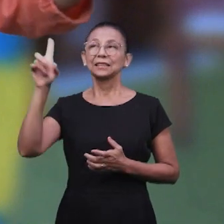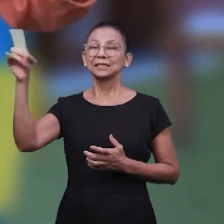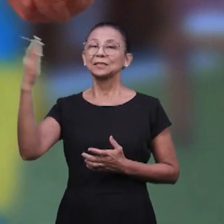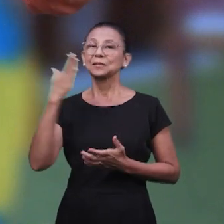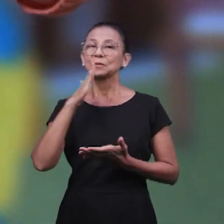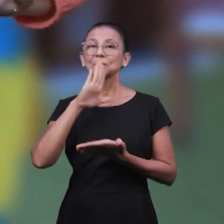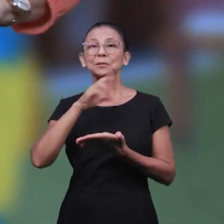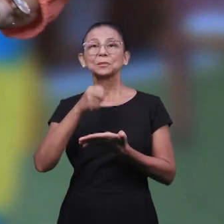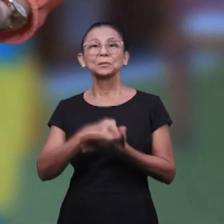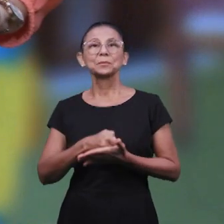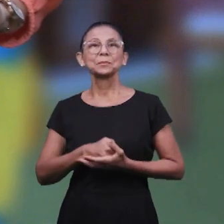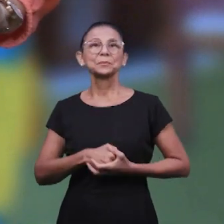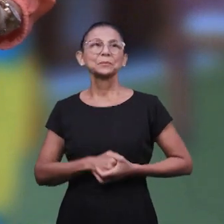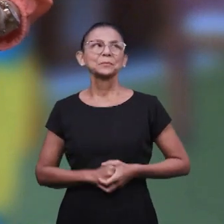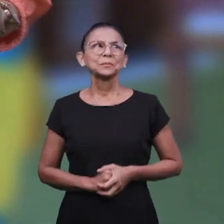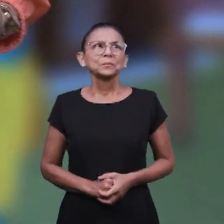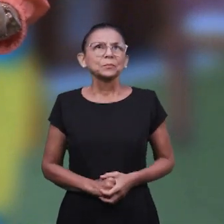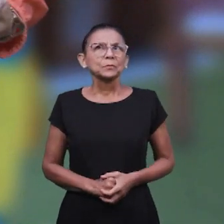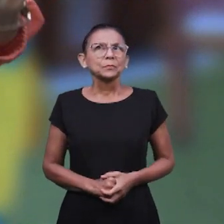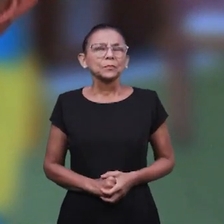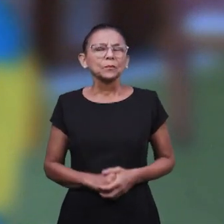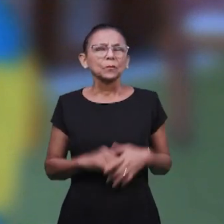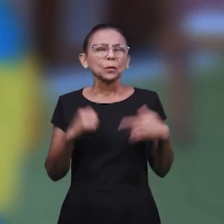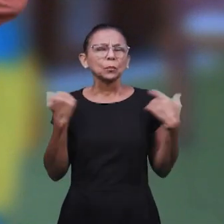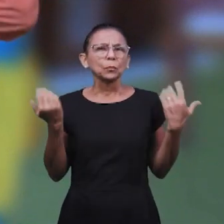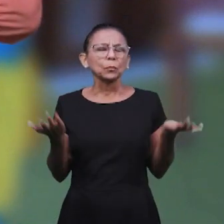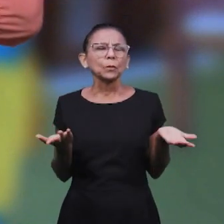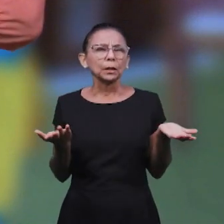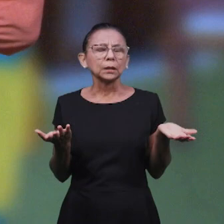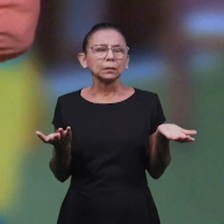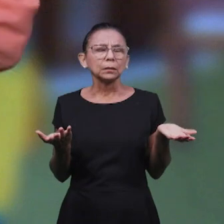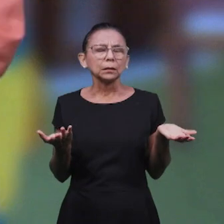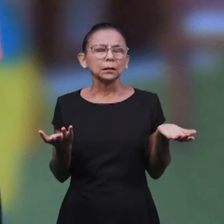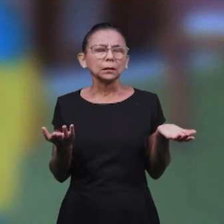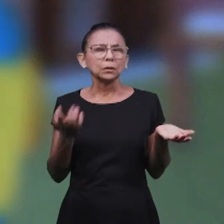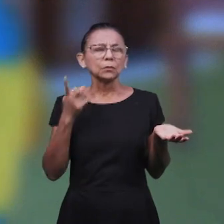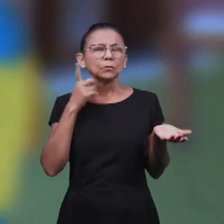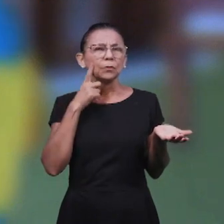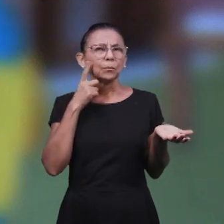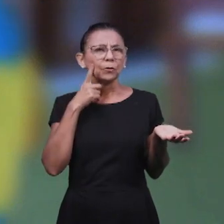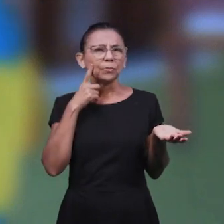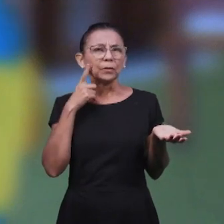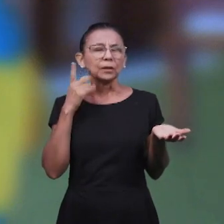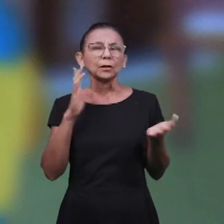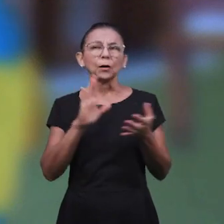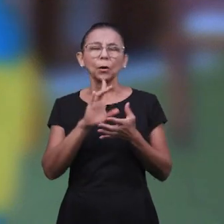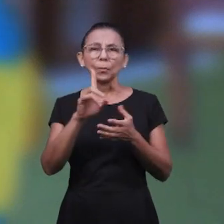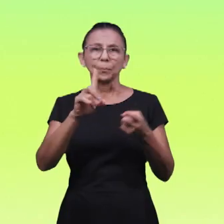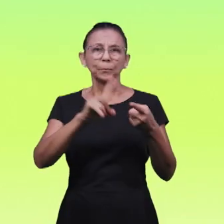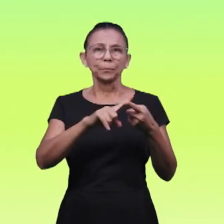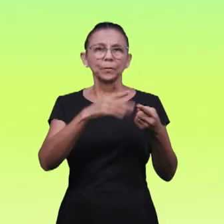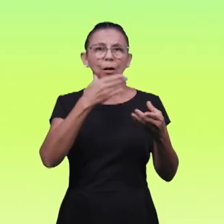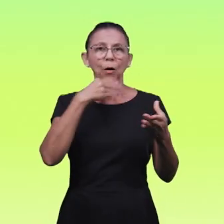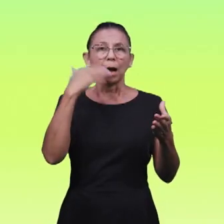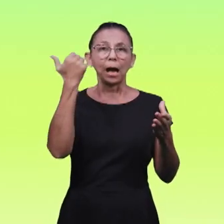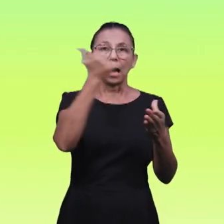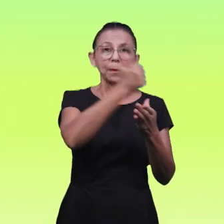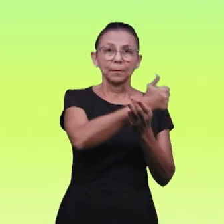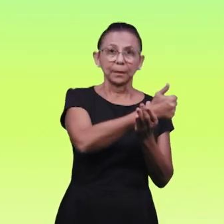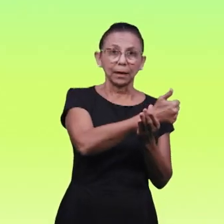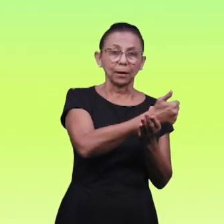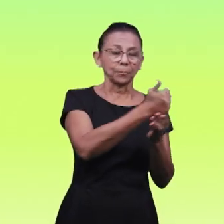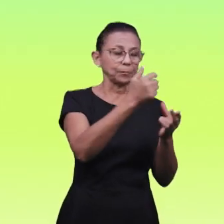Agora, o que o Senhor quer nos ensinar com essa história? Vamos recordar aqui? Abraão pediu que o seu